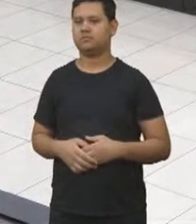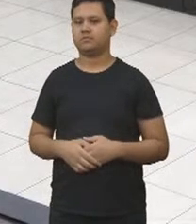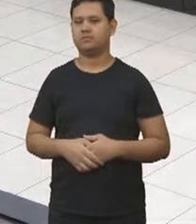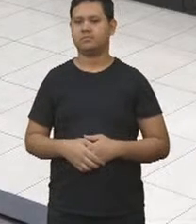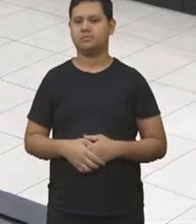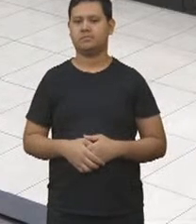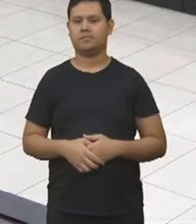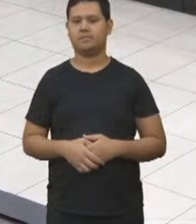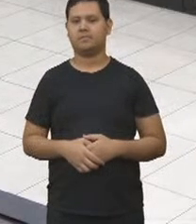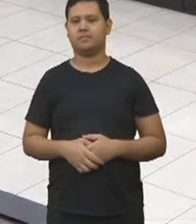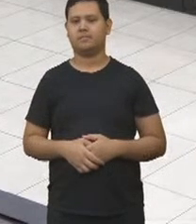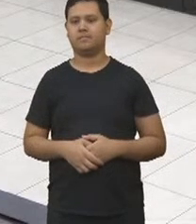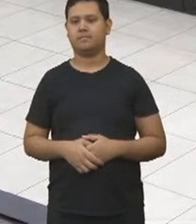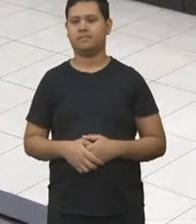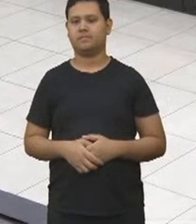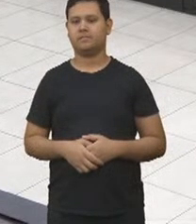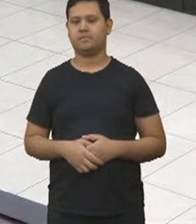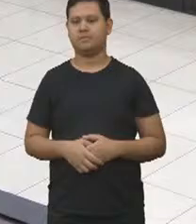tranquilo.